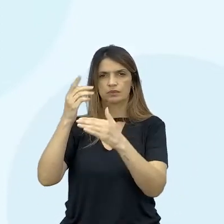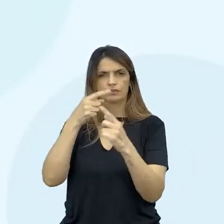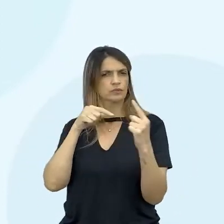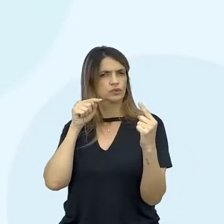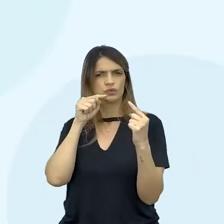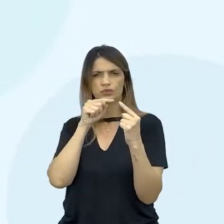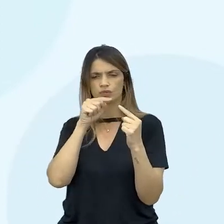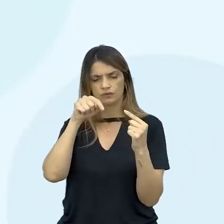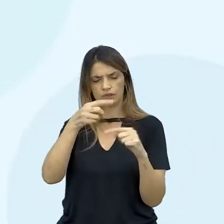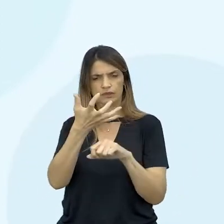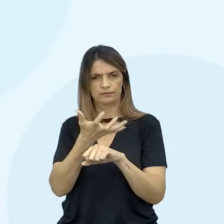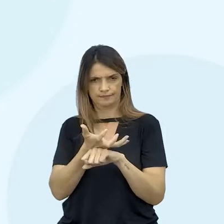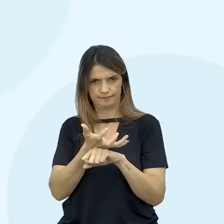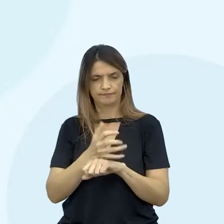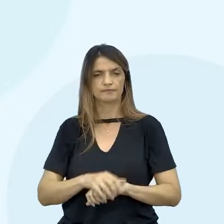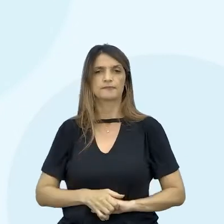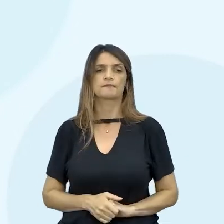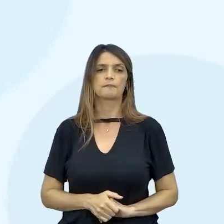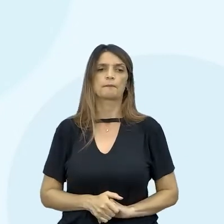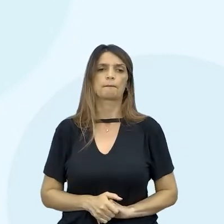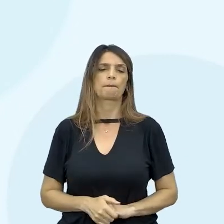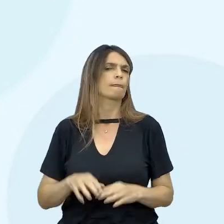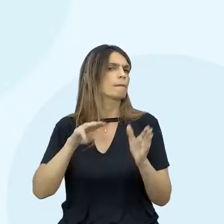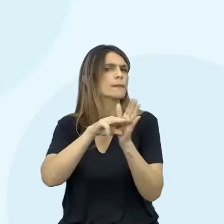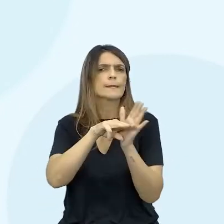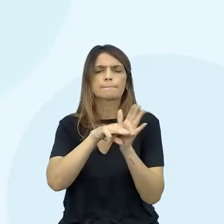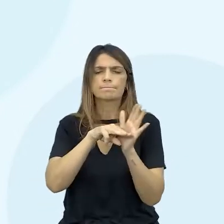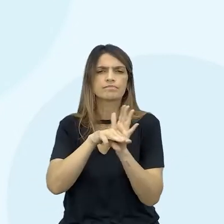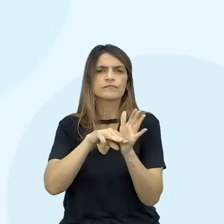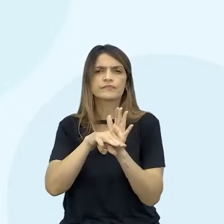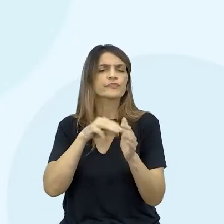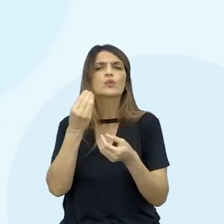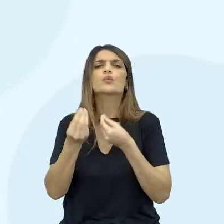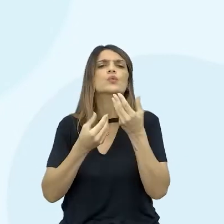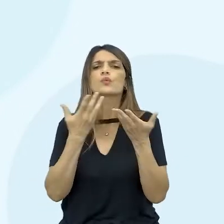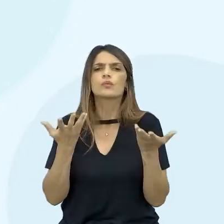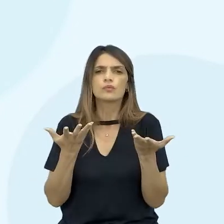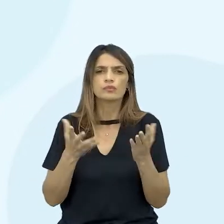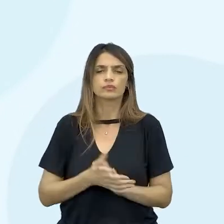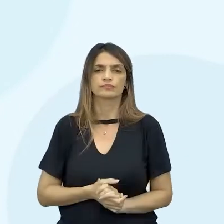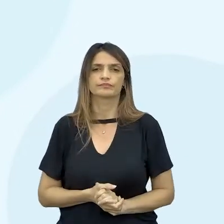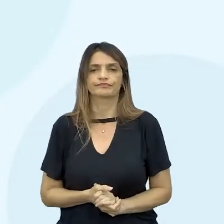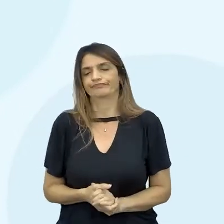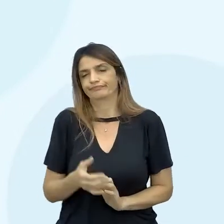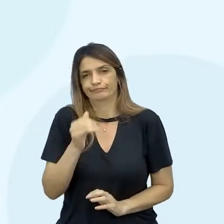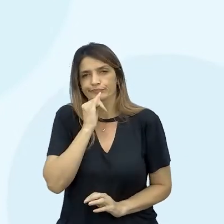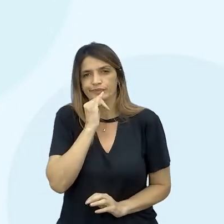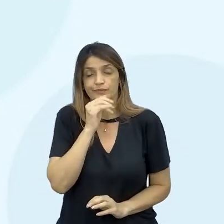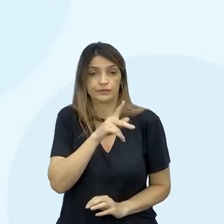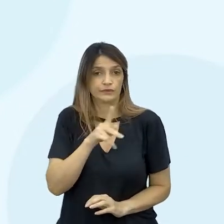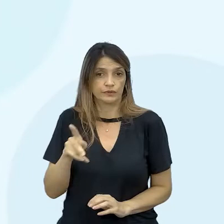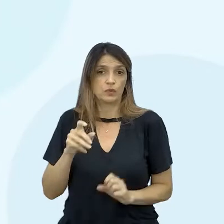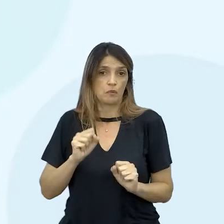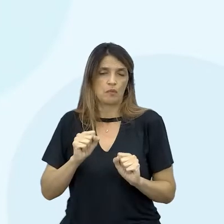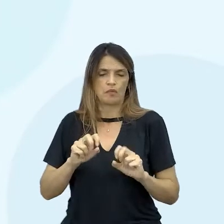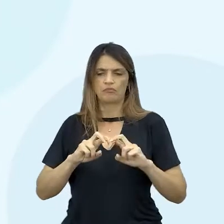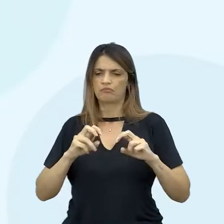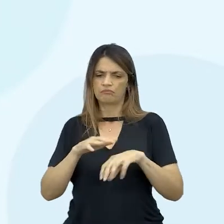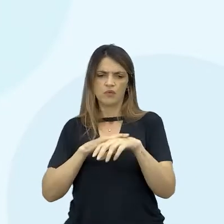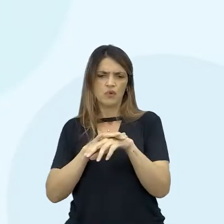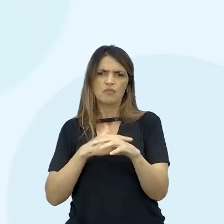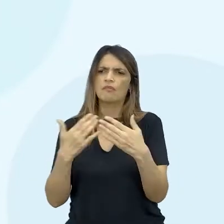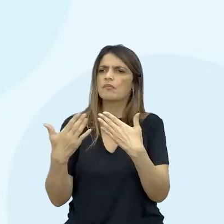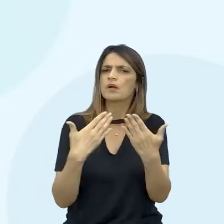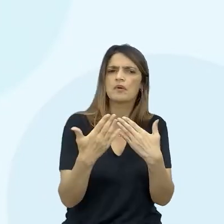objetivos deste componente. E aí, quais são as metodologias sugeridas, né? O professor pode fazer isso através de uma roda de